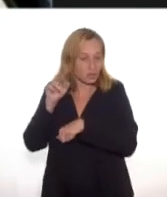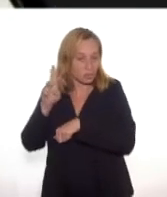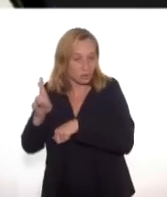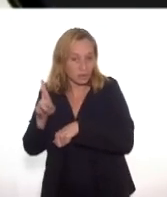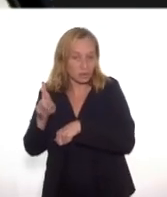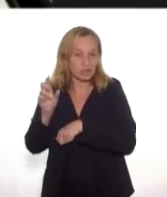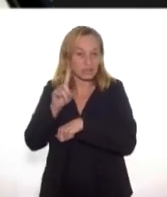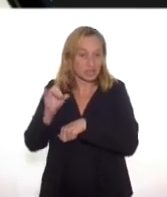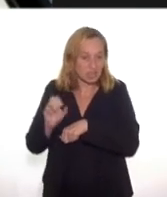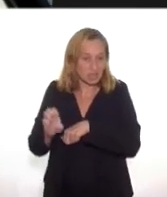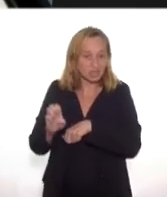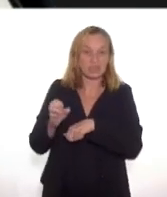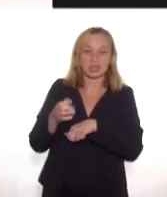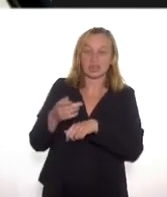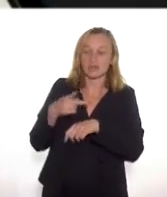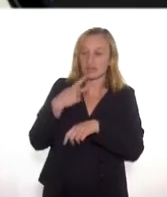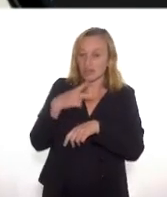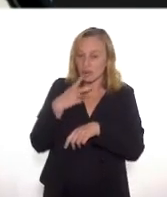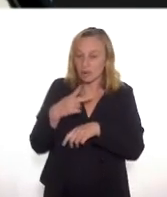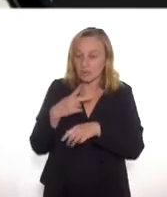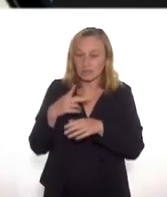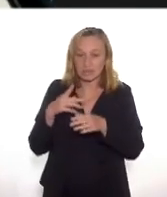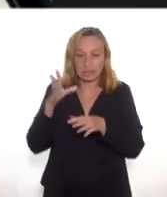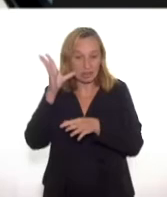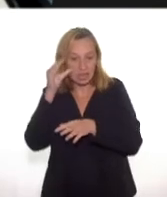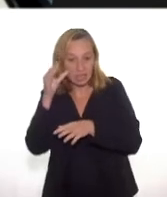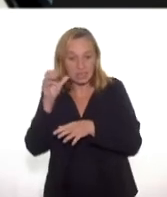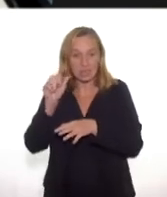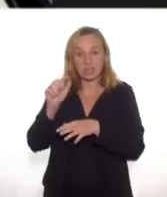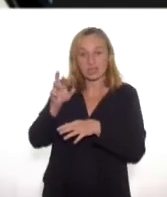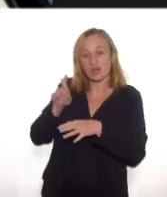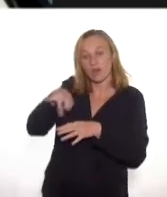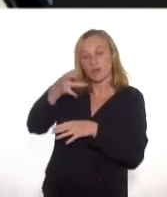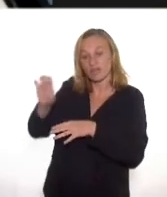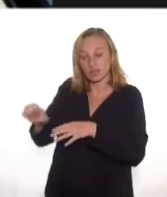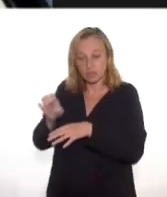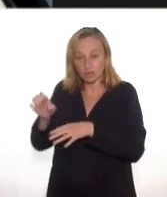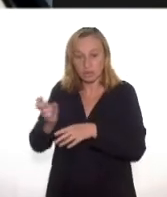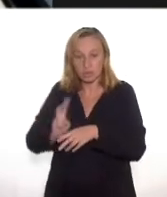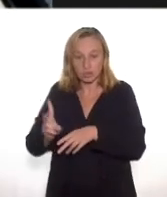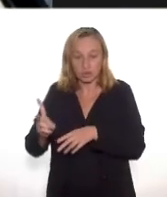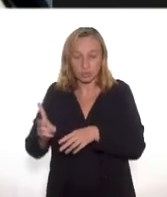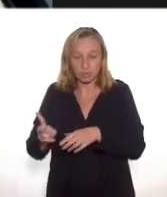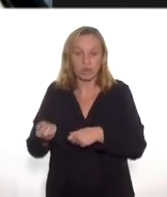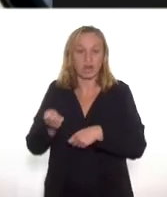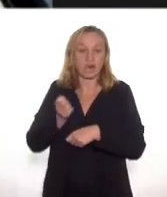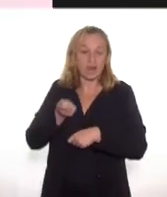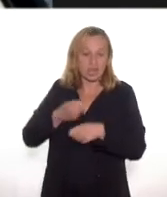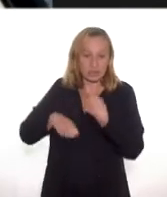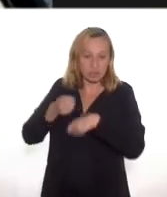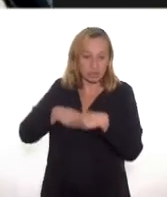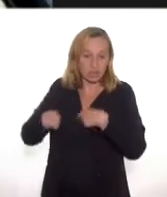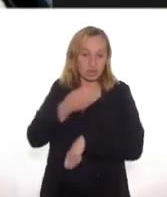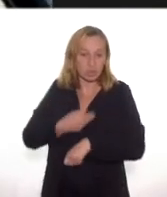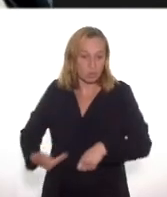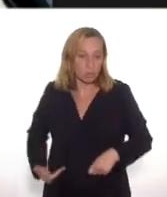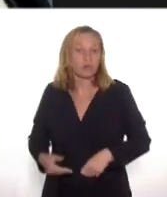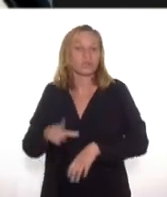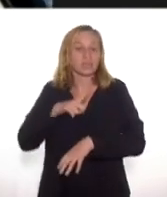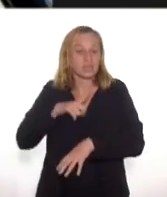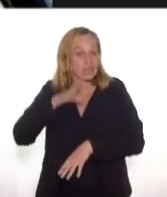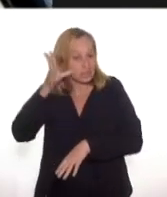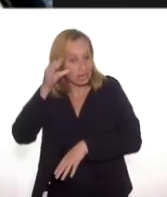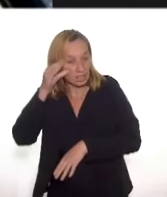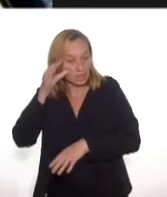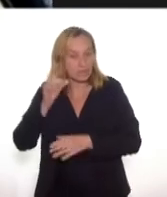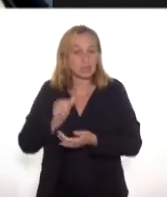tinha me garantido que não há qualquer interesse da UFRJ em manter a gestão pública, ela tem todo o interesse em direcionar